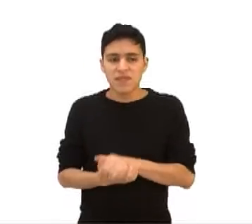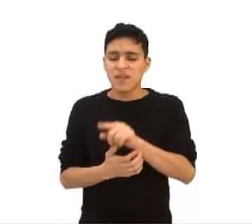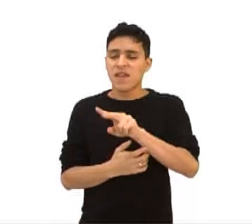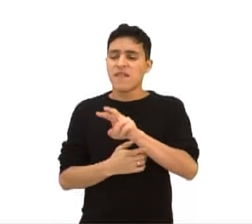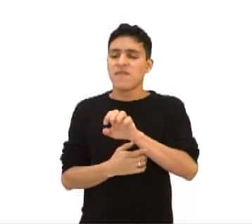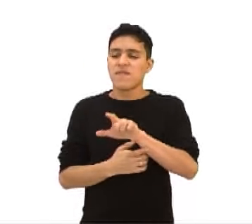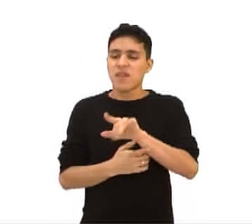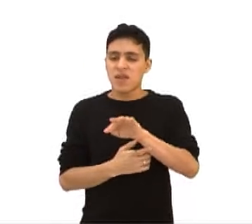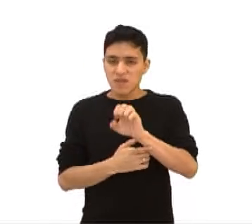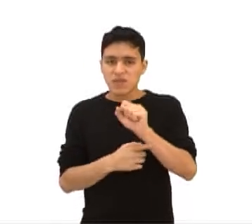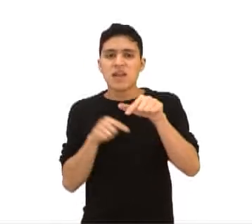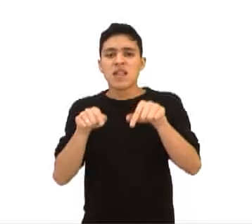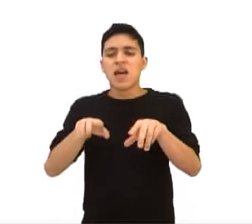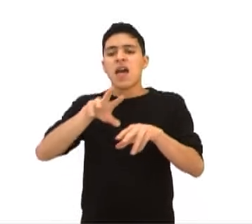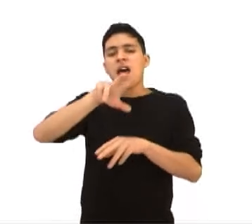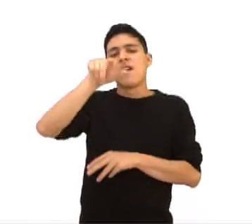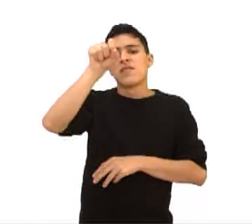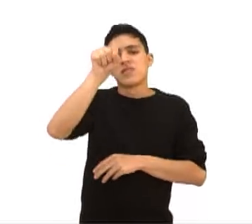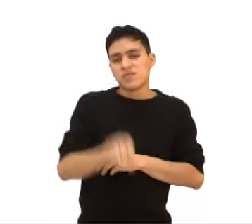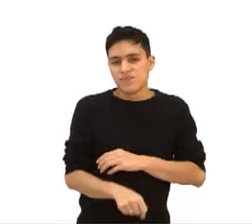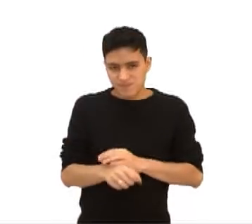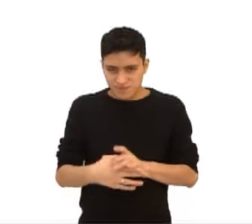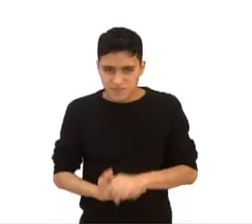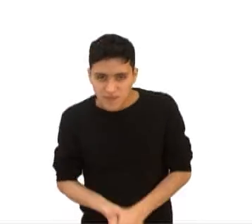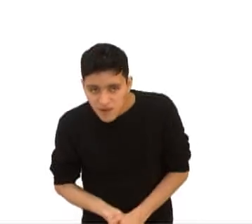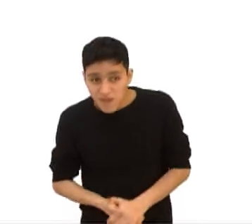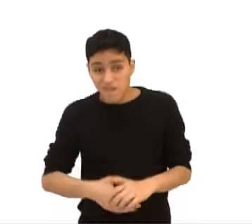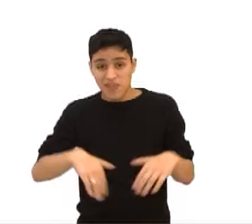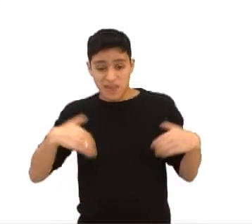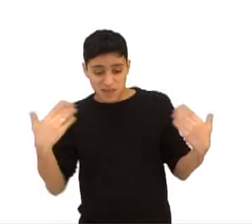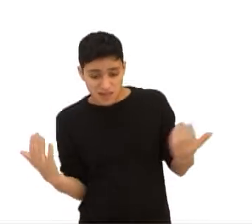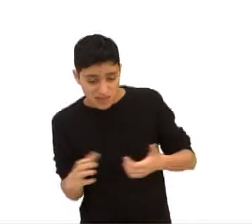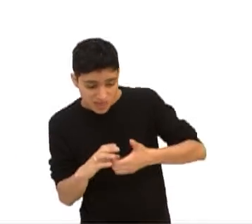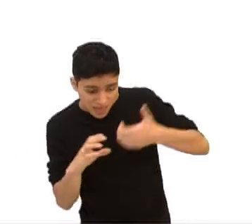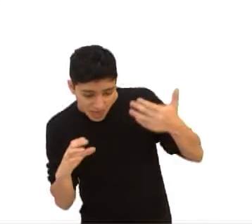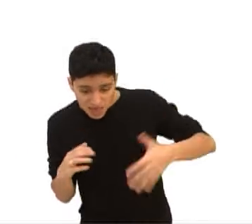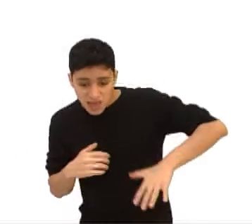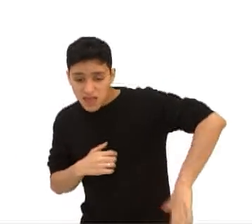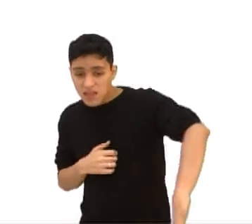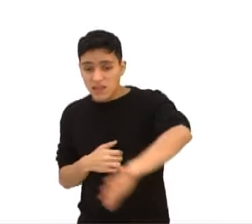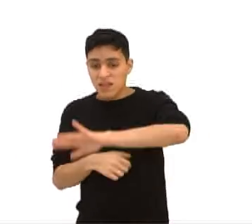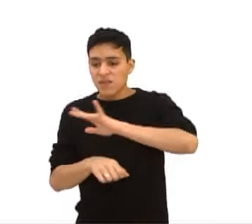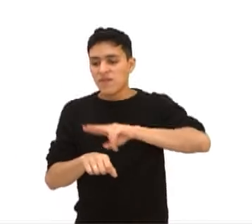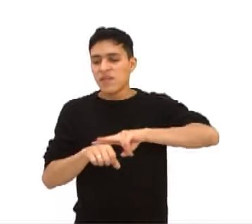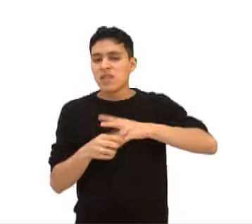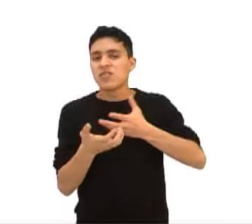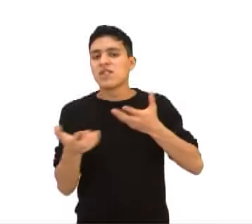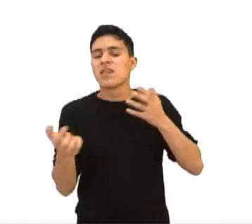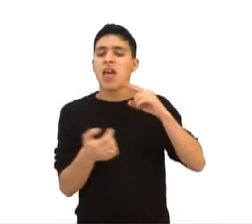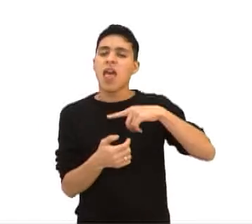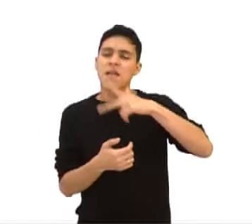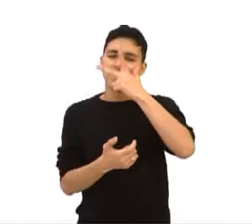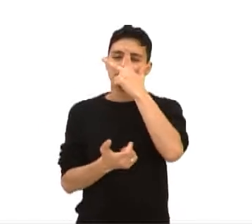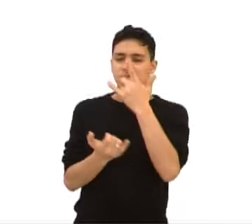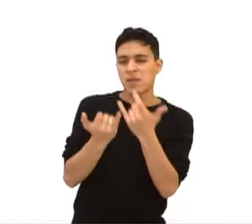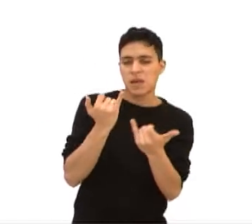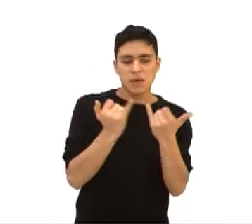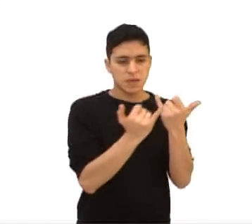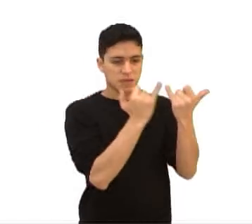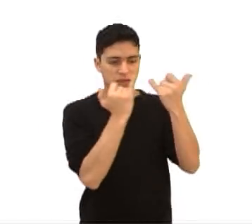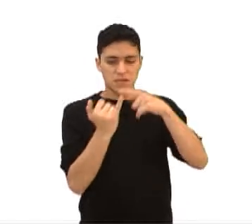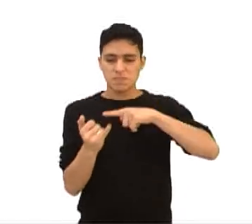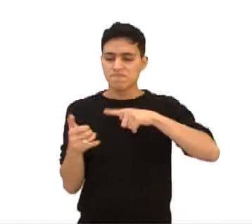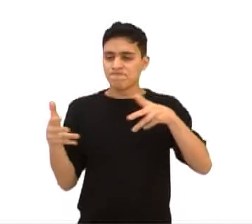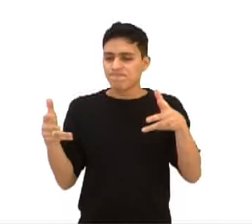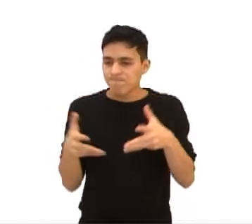velds na África do Sul, para você visualizar que as características da vegetação são muito parecidas. É uma vegetação de